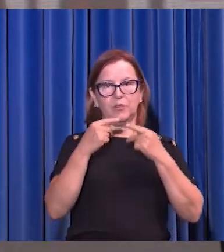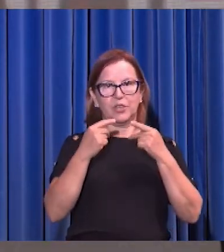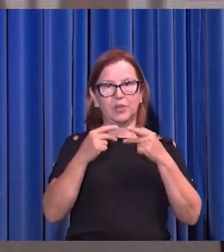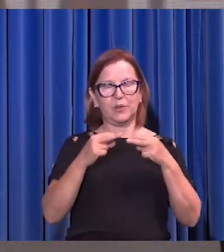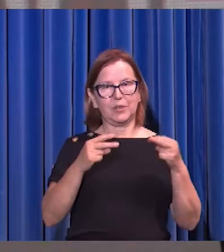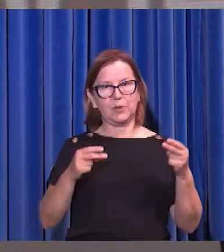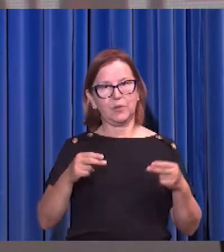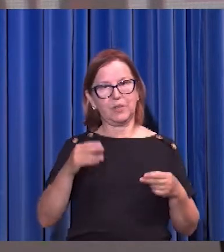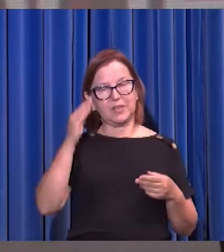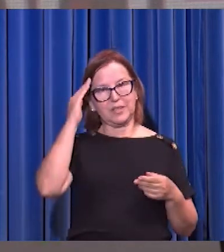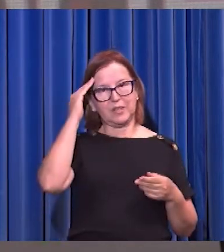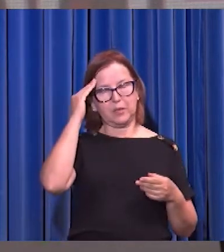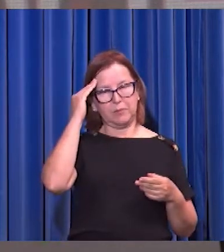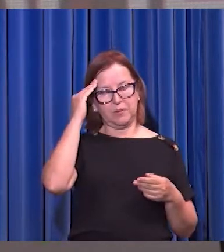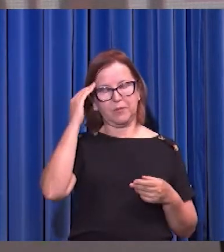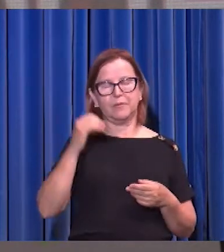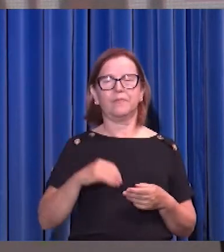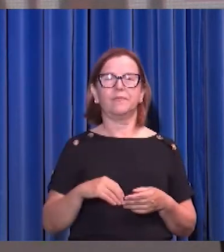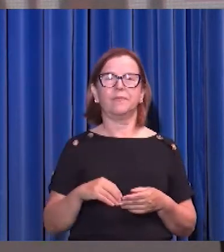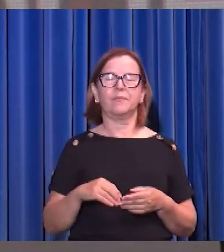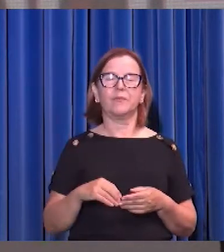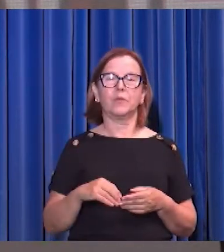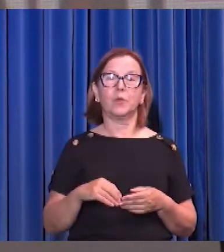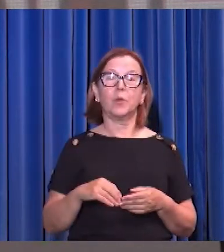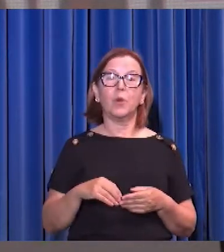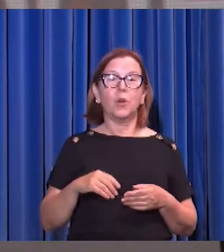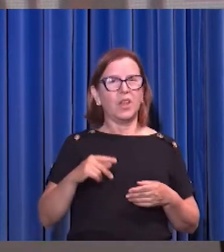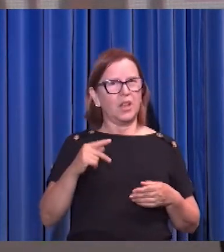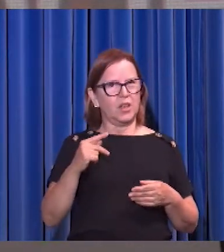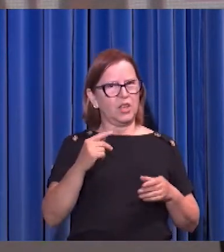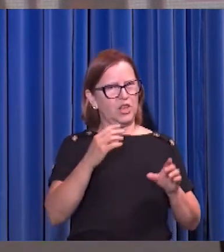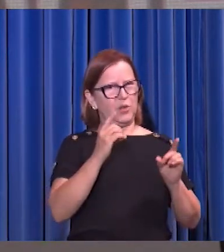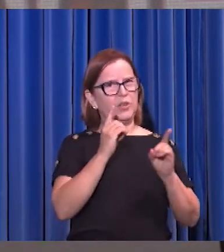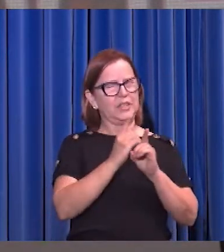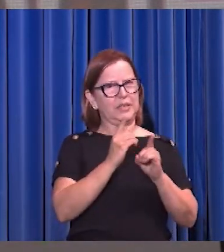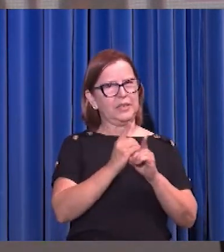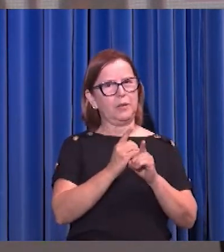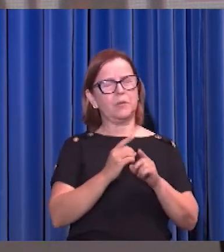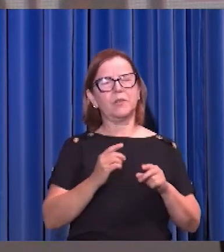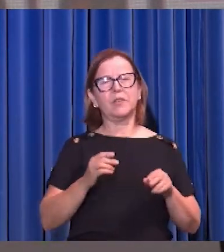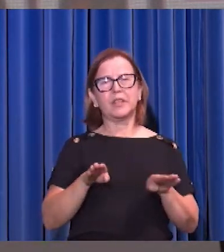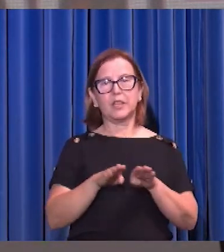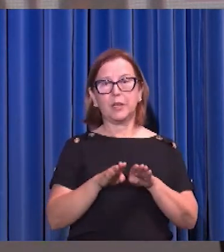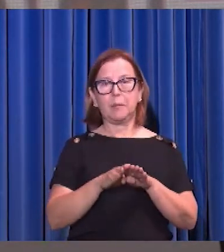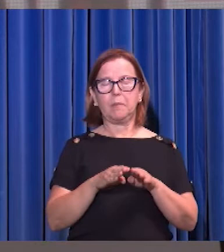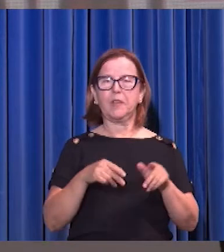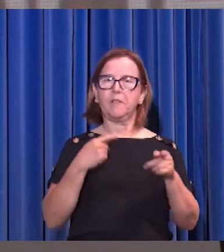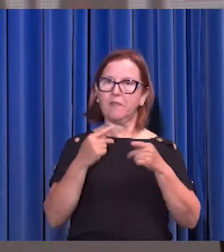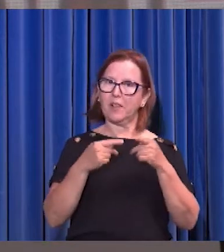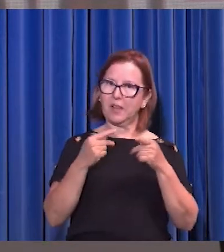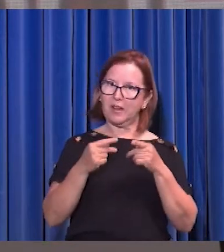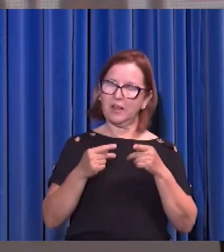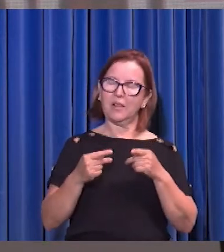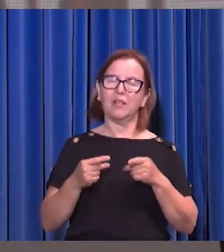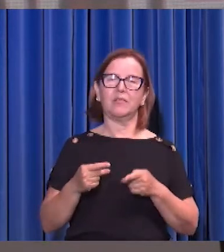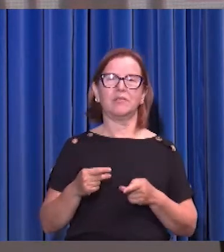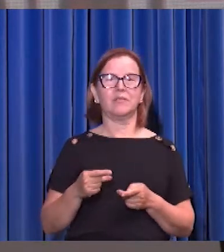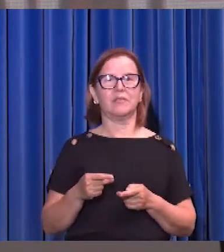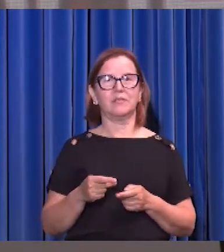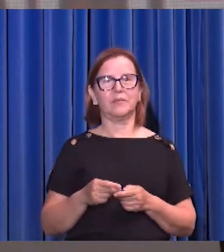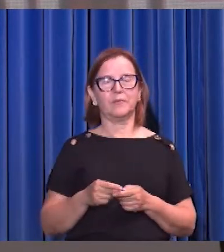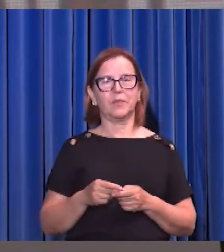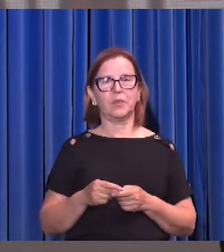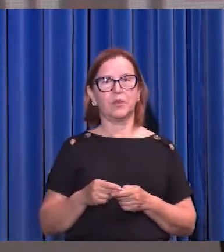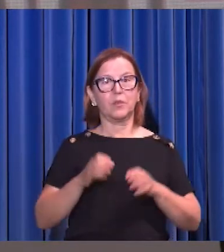seus discípulos, o que os seus discípulos repetiam com uma certa frequência. Ou seja, que o Evangelho não é